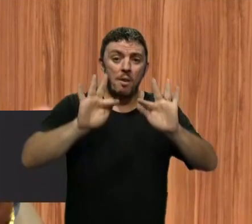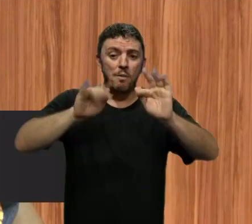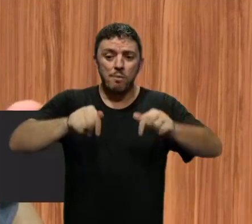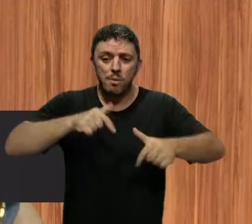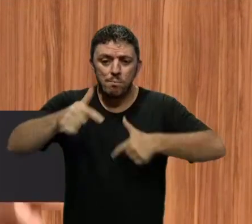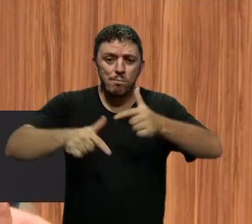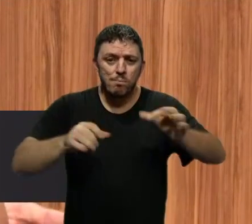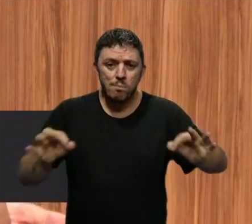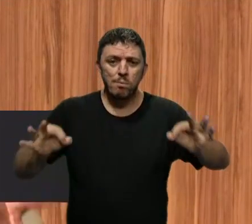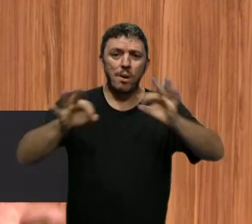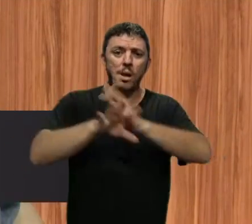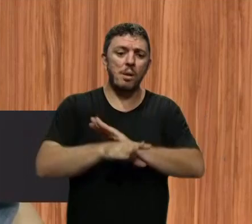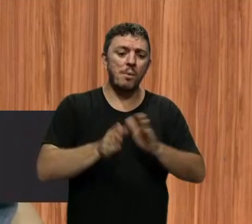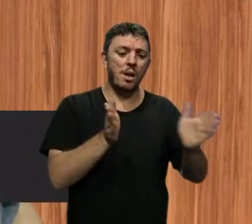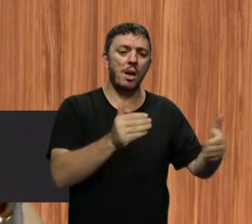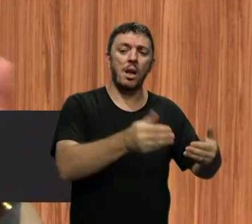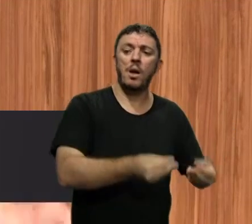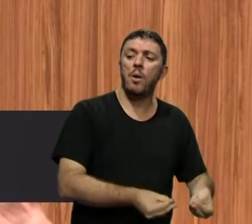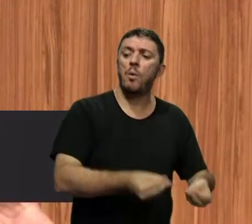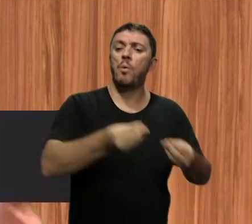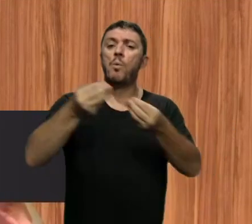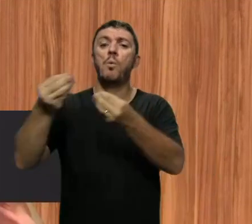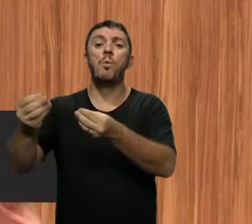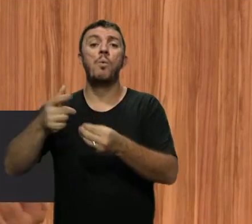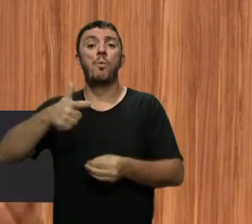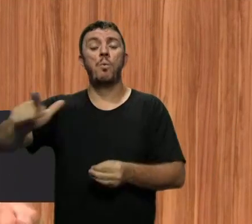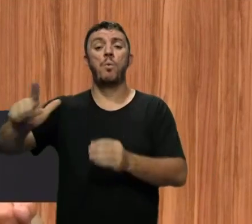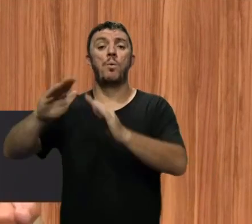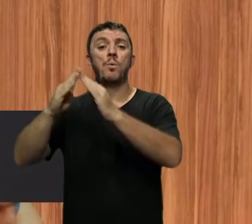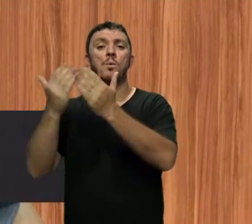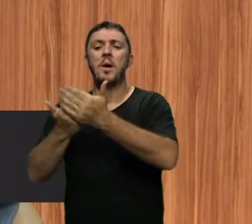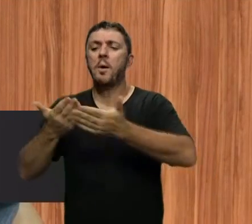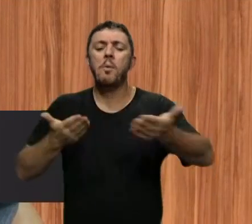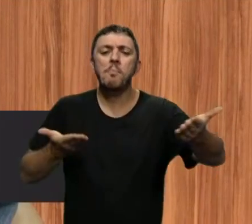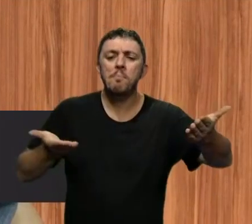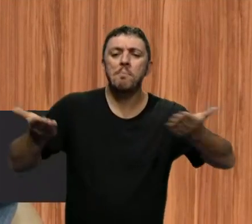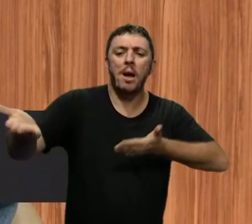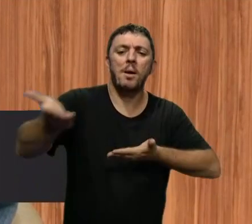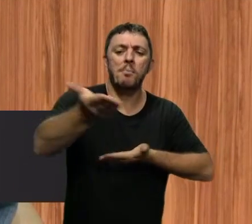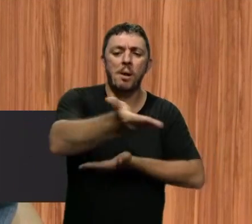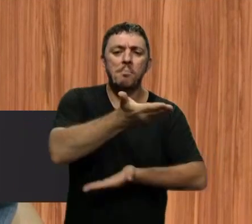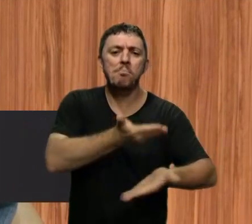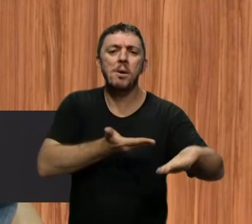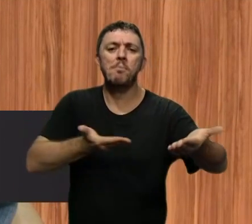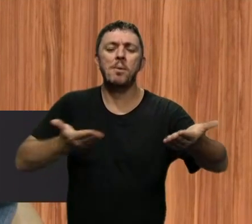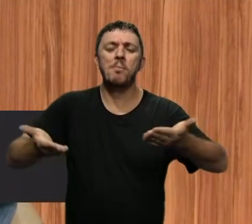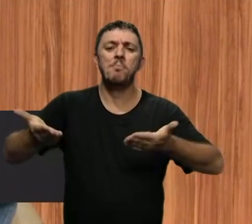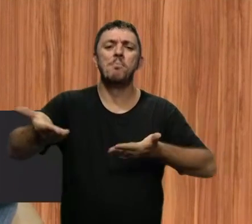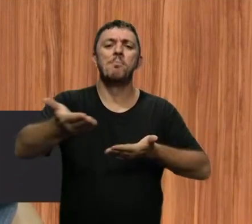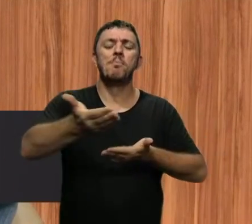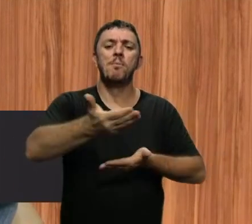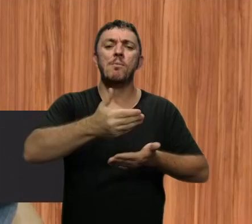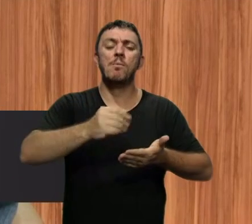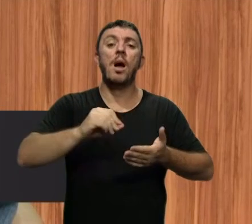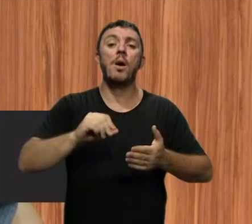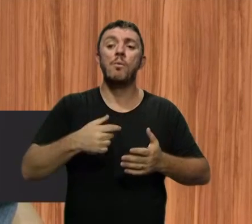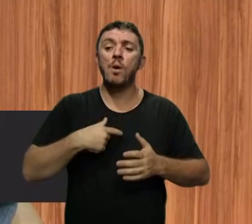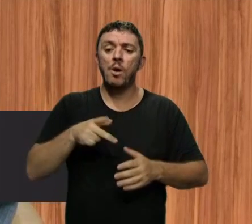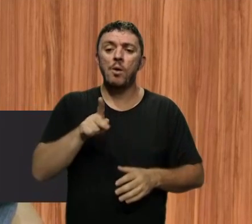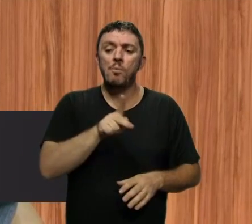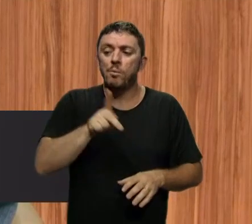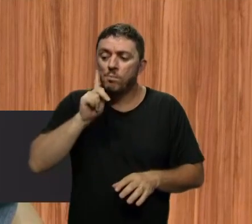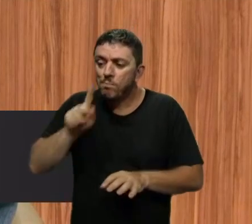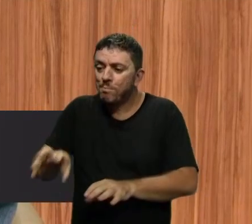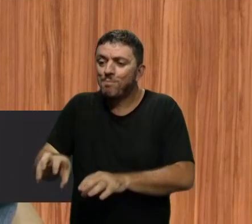para outra escola. Uma escola enviou para outra escola, inspirando os colegas educadores para o planejamento de